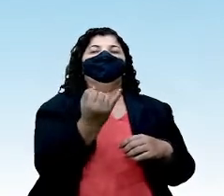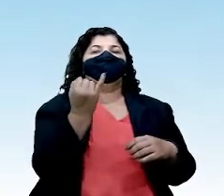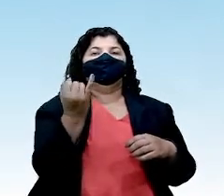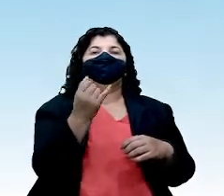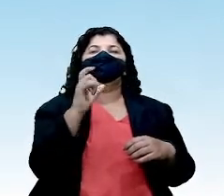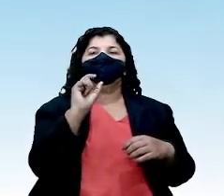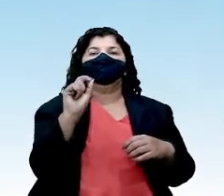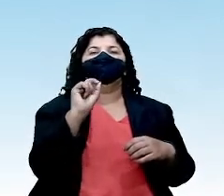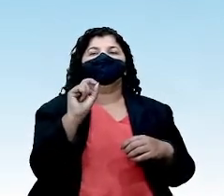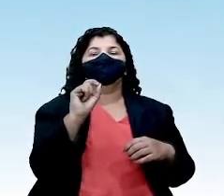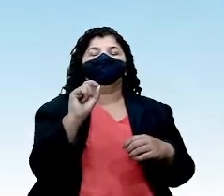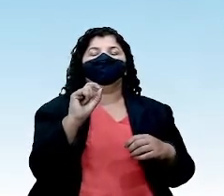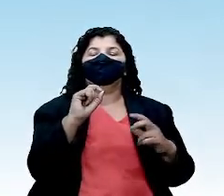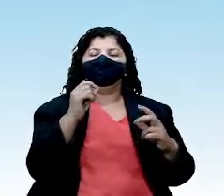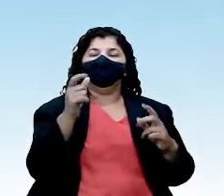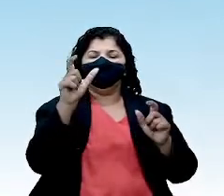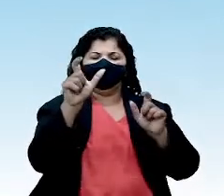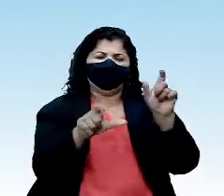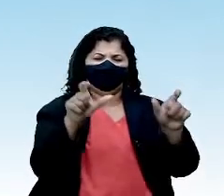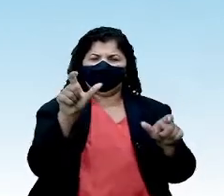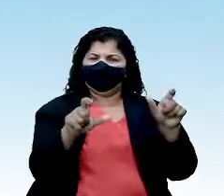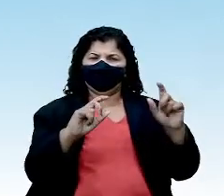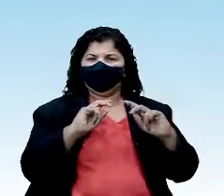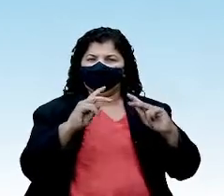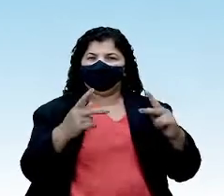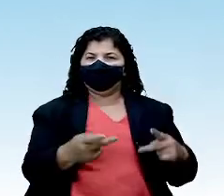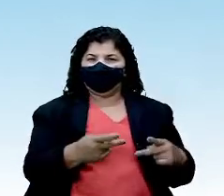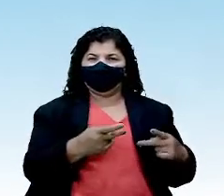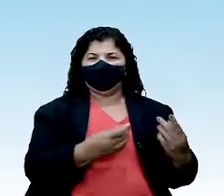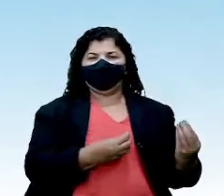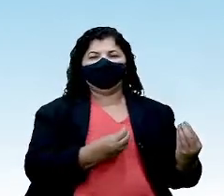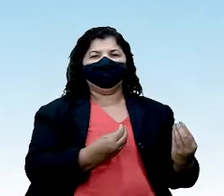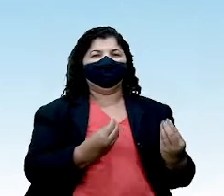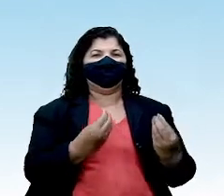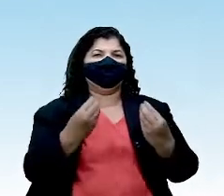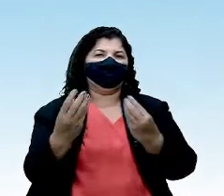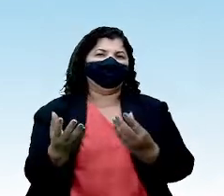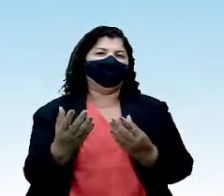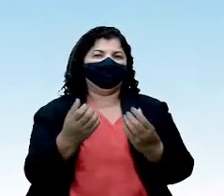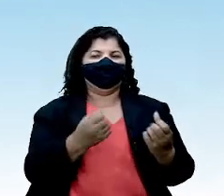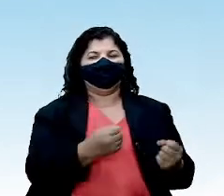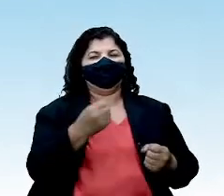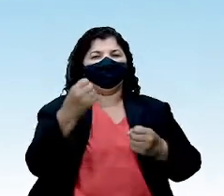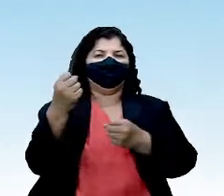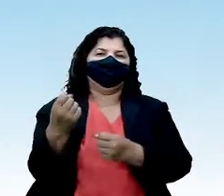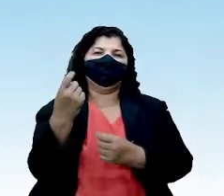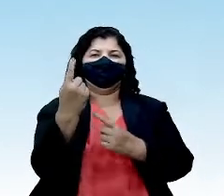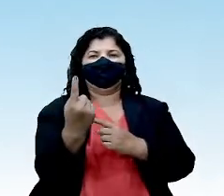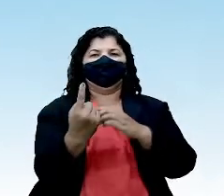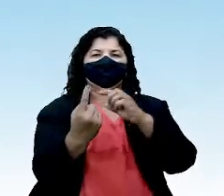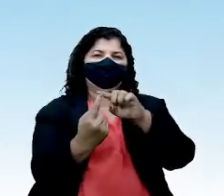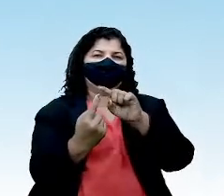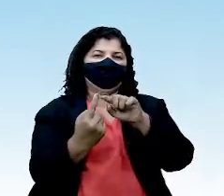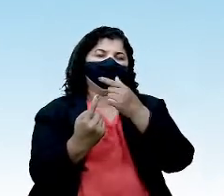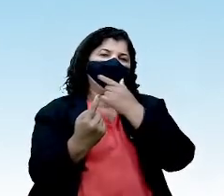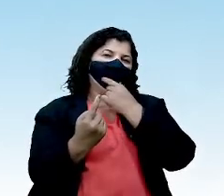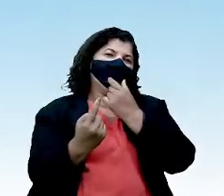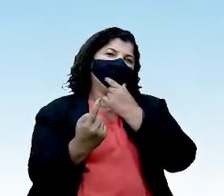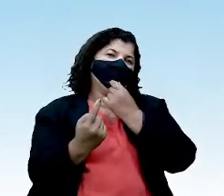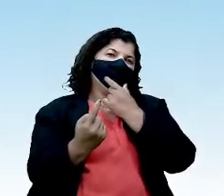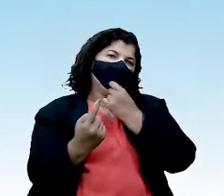seres humanos que entregaram seu poder a um homem, um